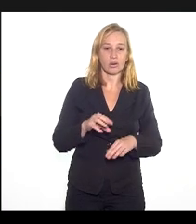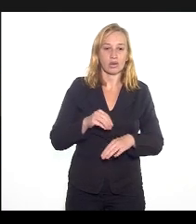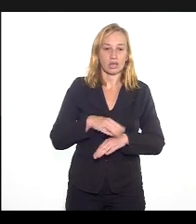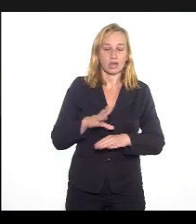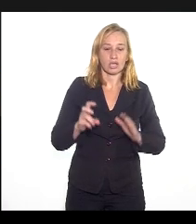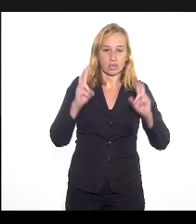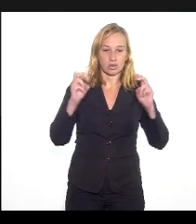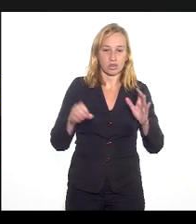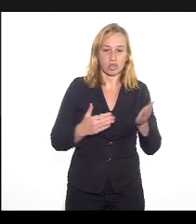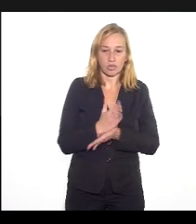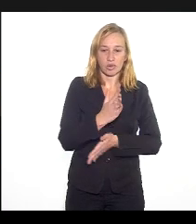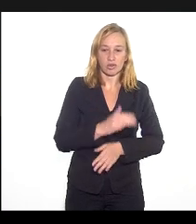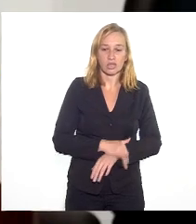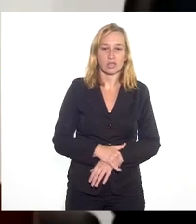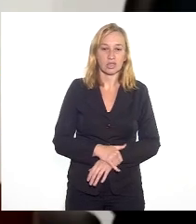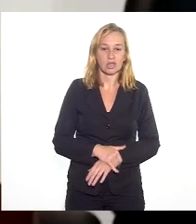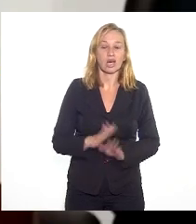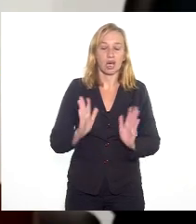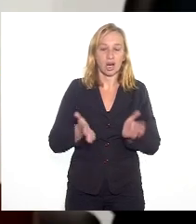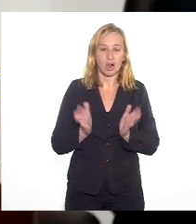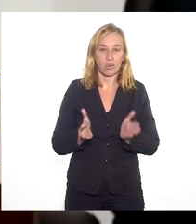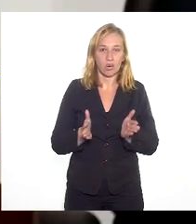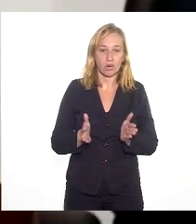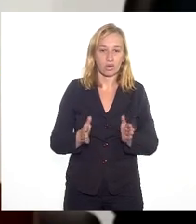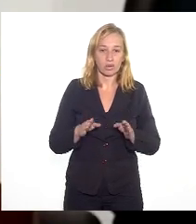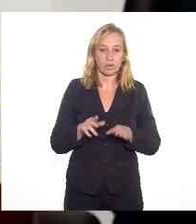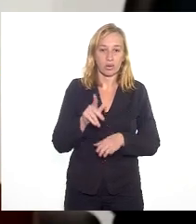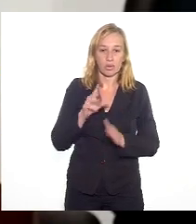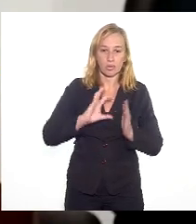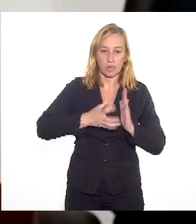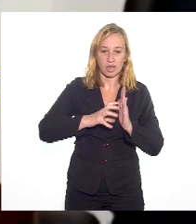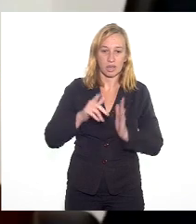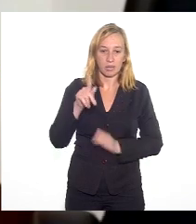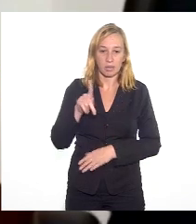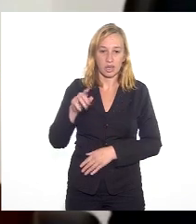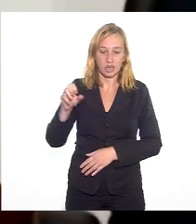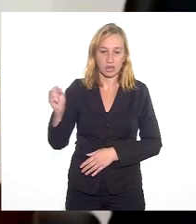estão aprovados. Agora vamos aqui na bancada do PSOL.